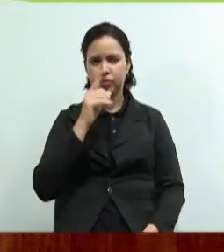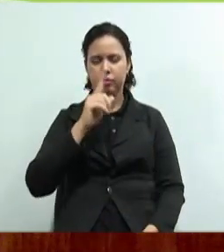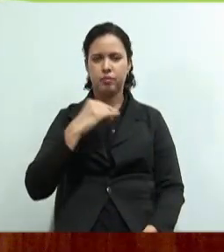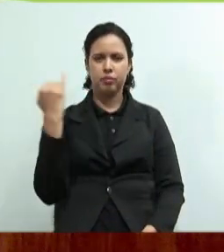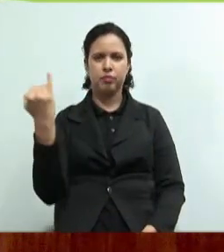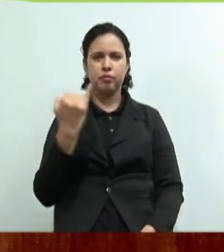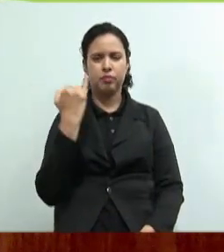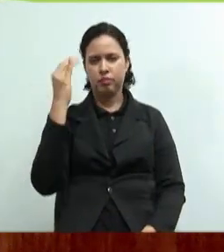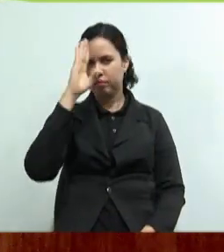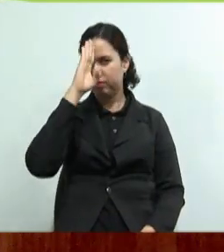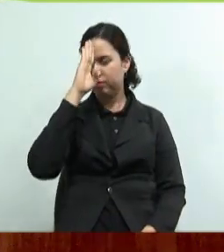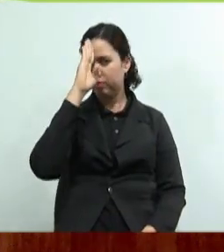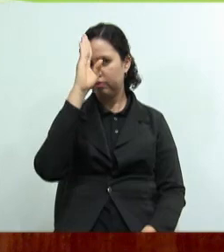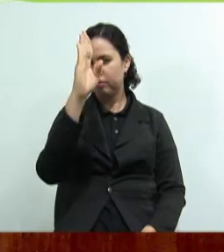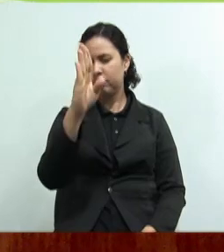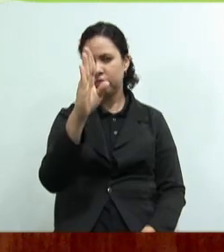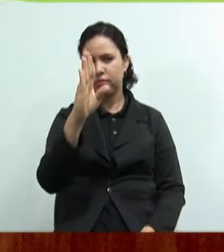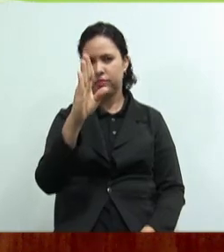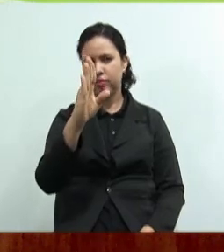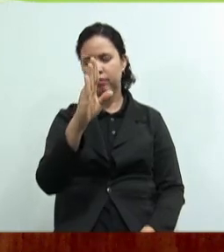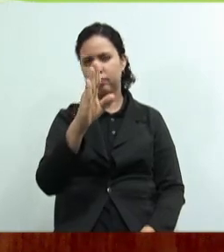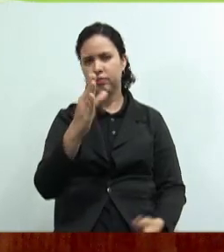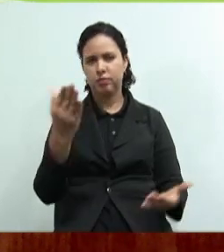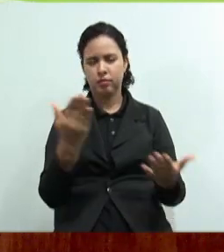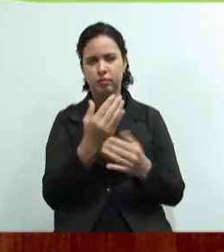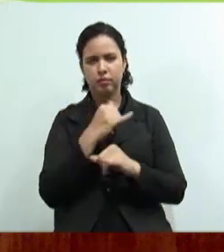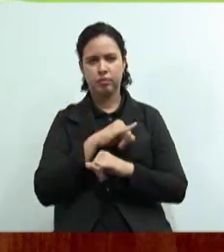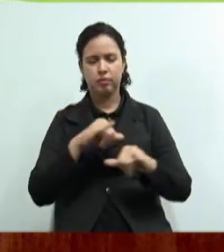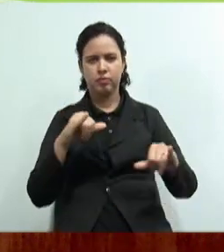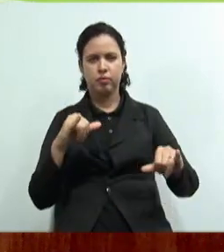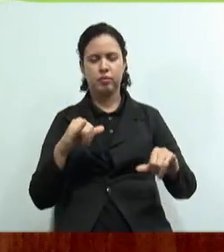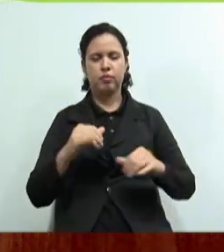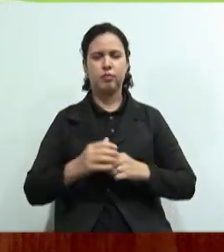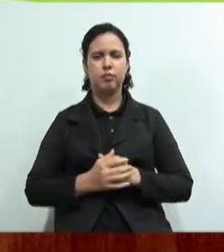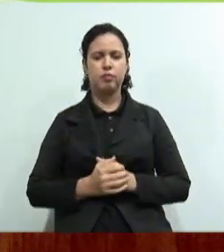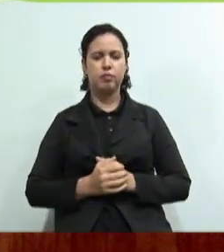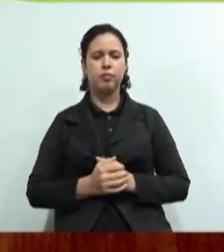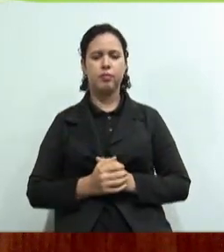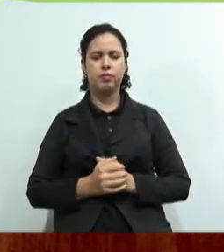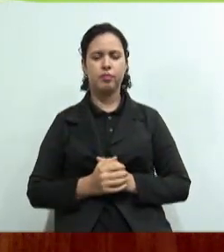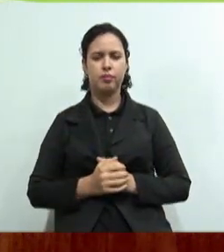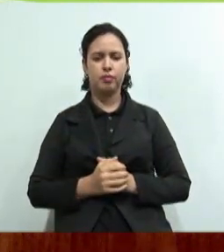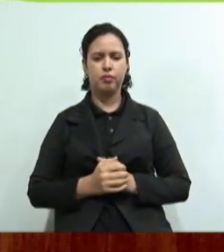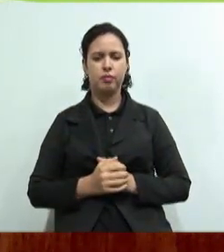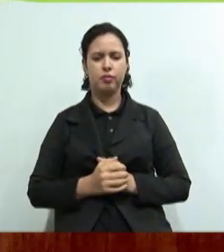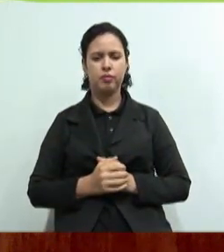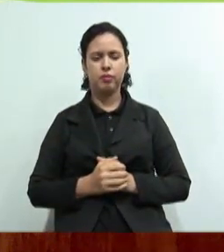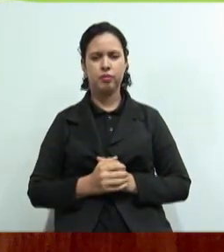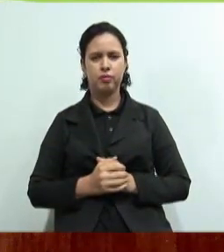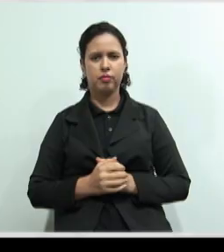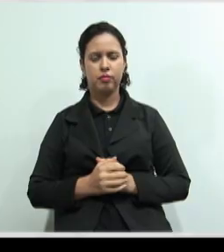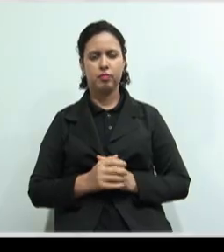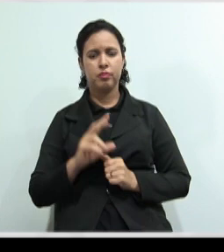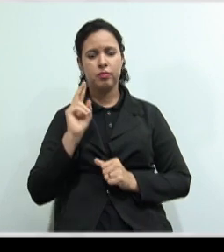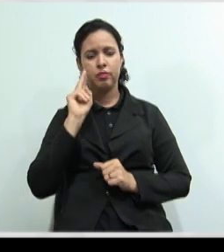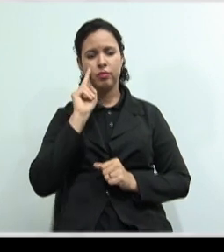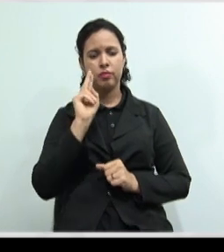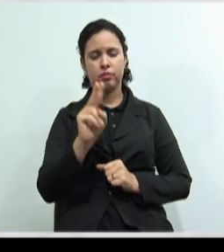fundamental, principalmente nessa era de velocidade da informação. Prosseguindo no slide, que a gente vê que